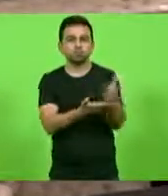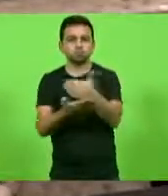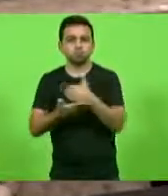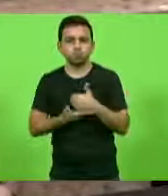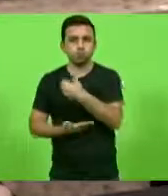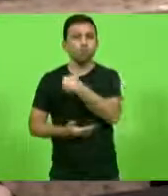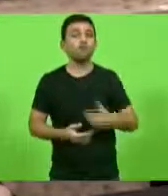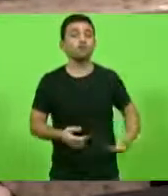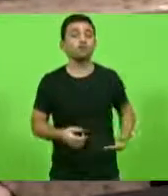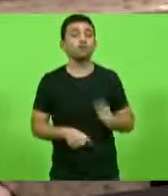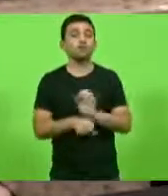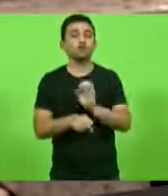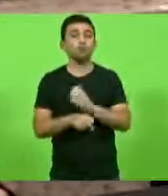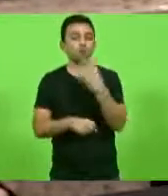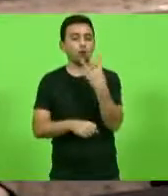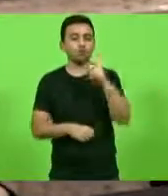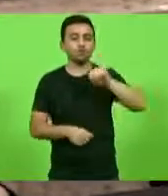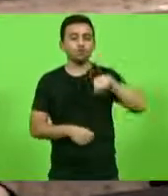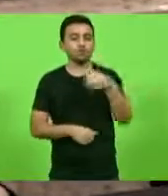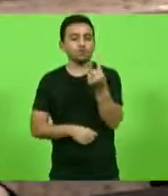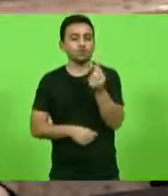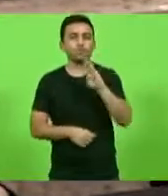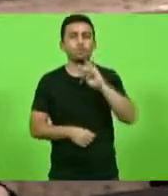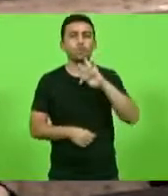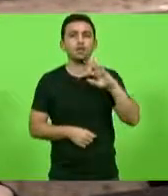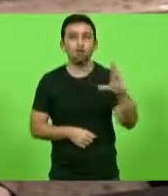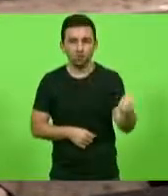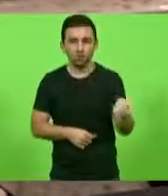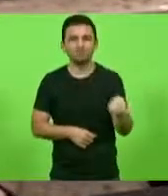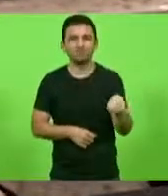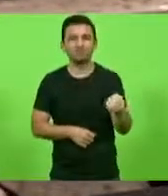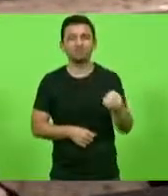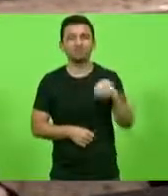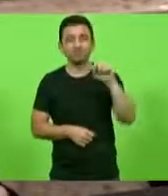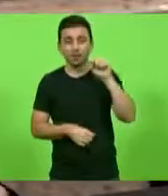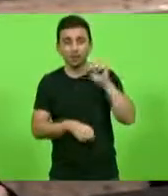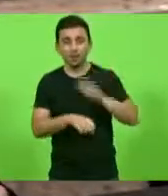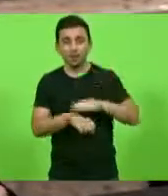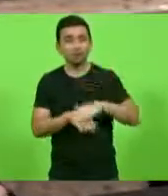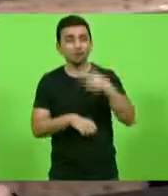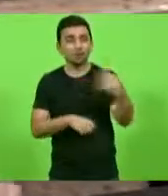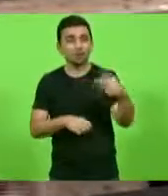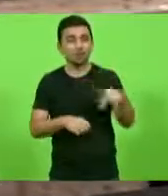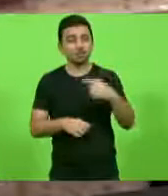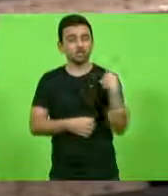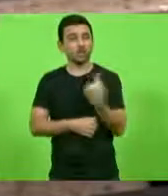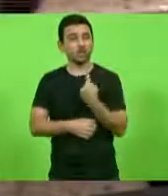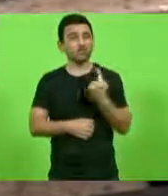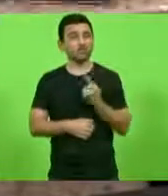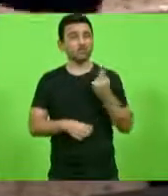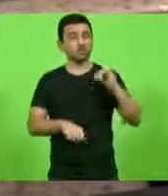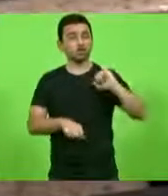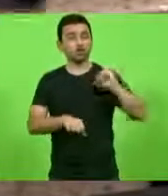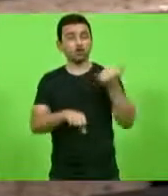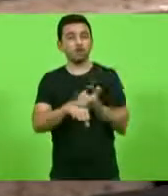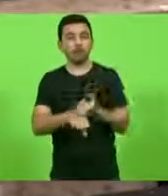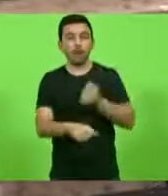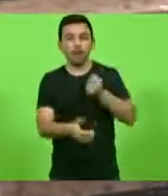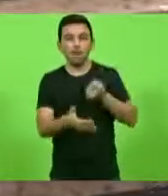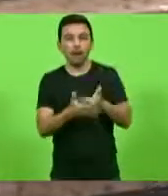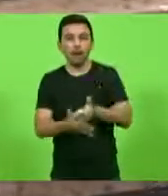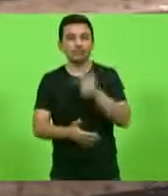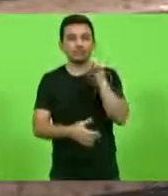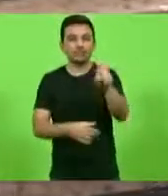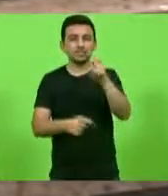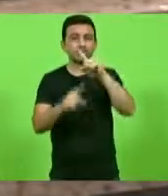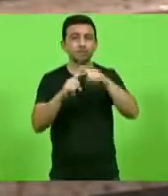Estado, 4,6 bilhões de reais saíram de lá. Isso quer dizer que sozinha Joinville já pagou 5 vezes esse valor